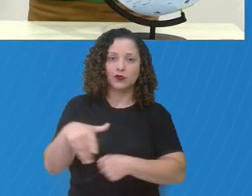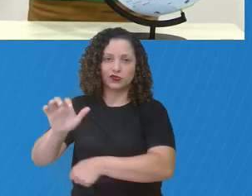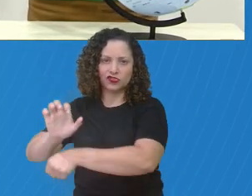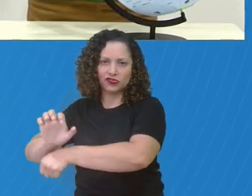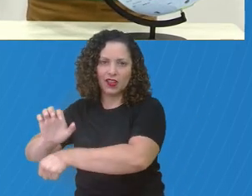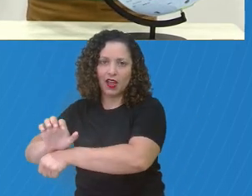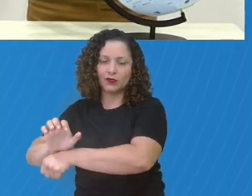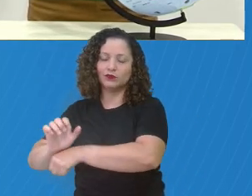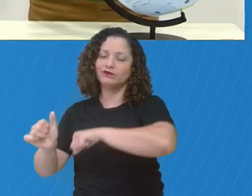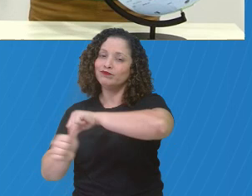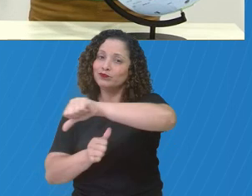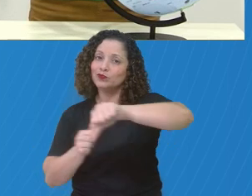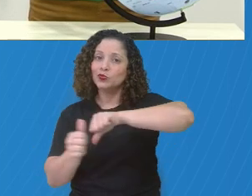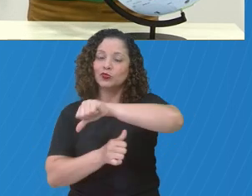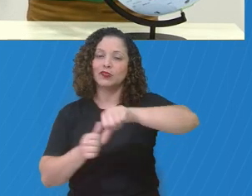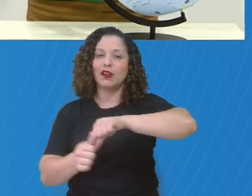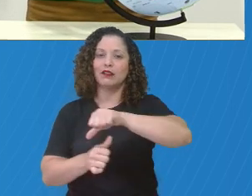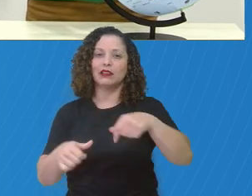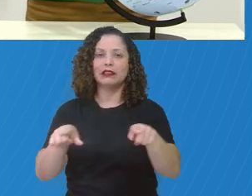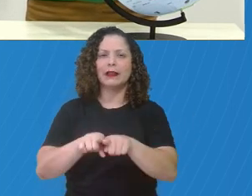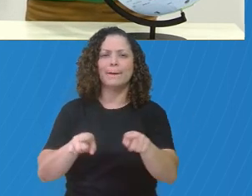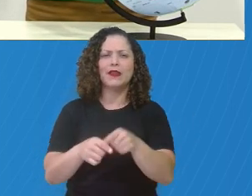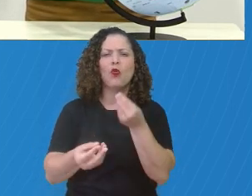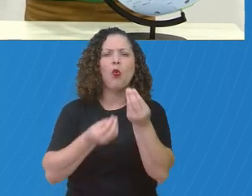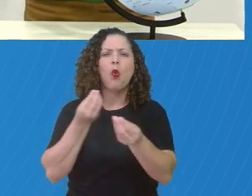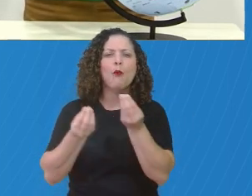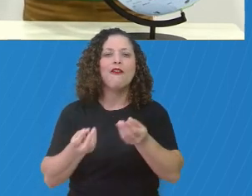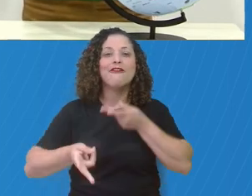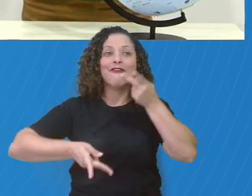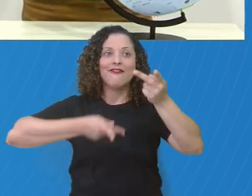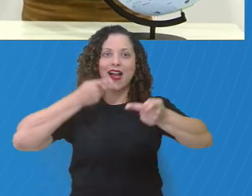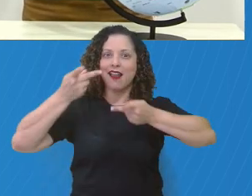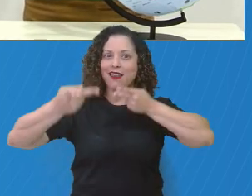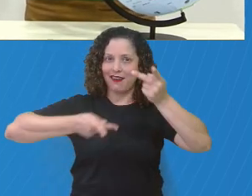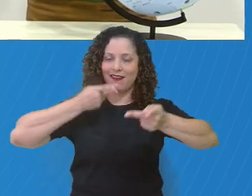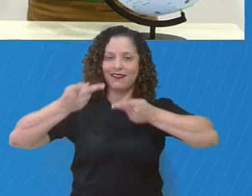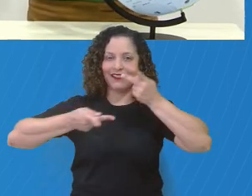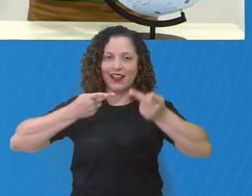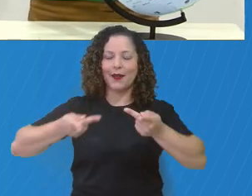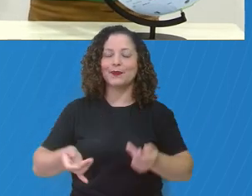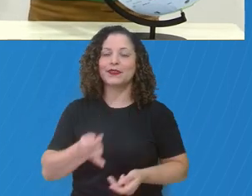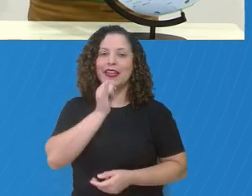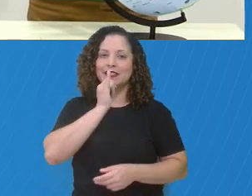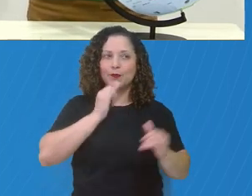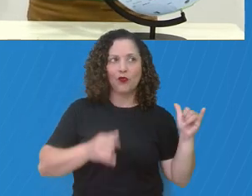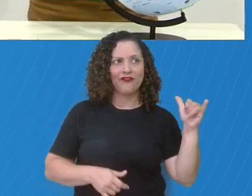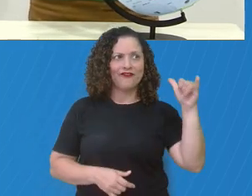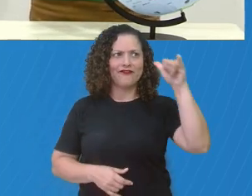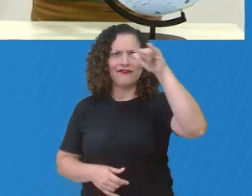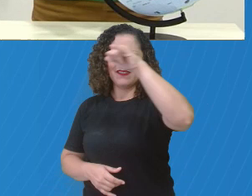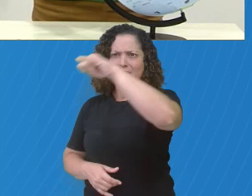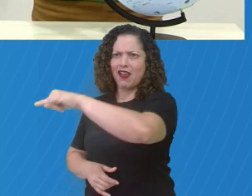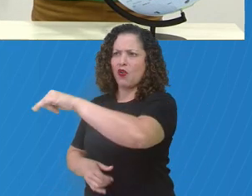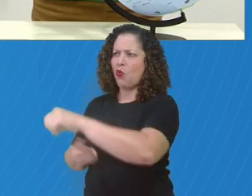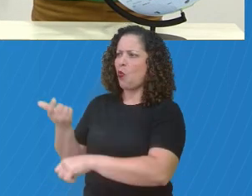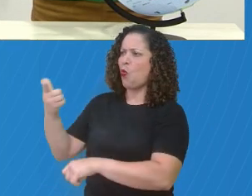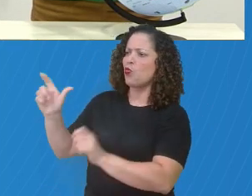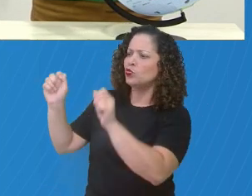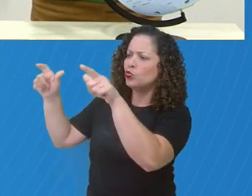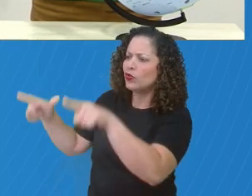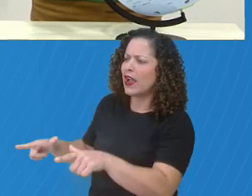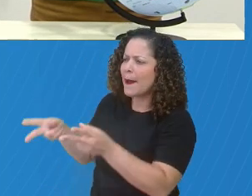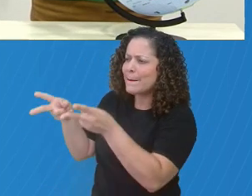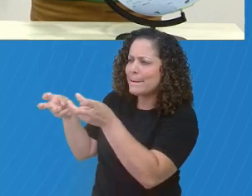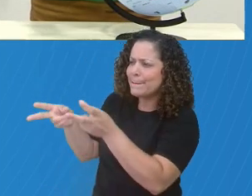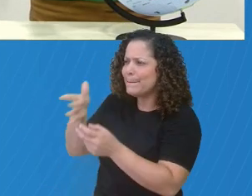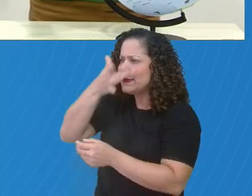você mora, até o jeito de falar. Você já percebeu que quando a gente viaja, que vai para outros lugares, a gente observa que as